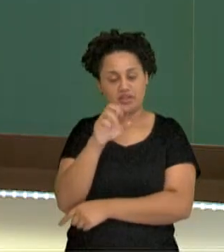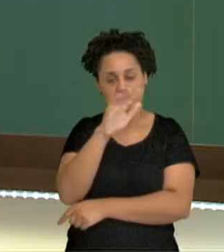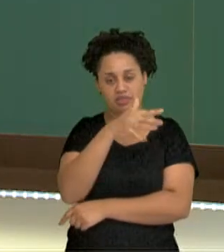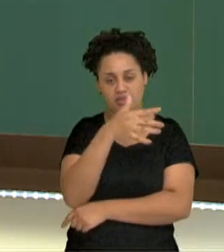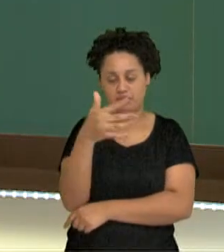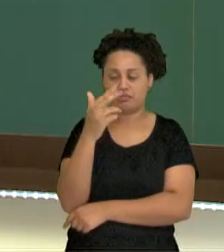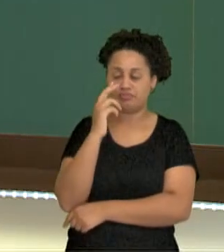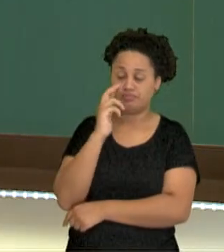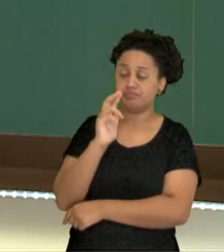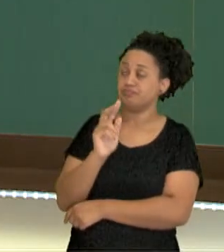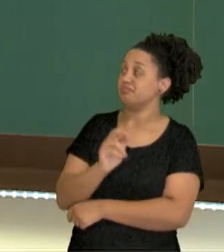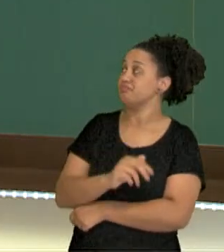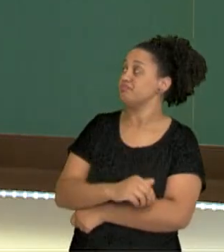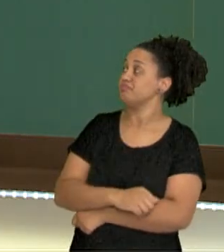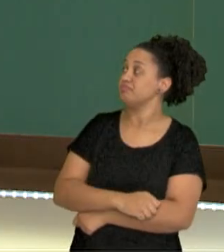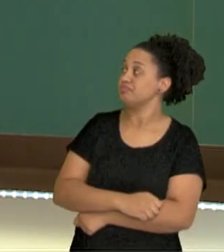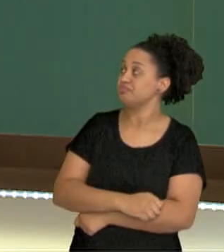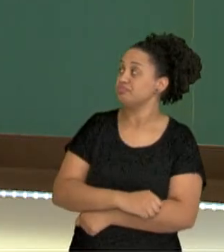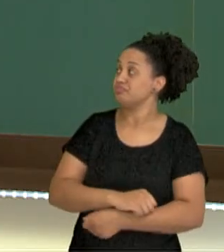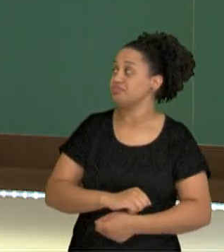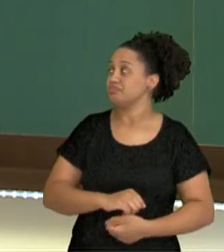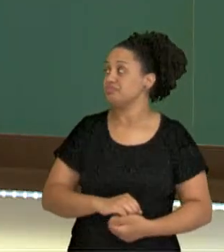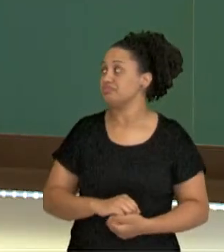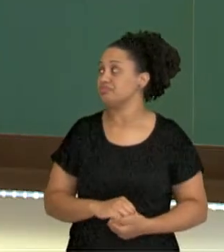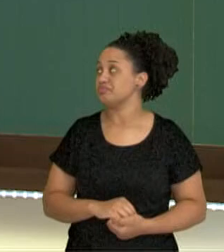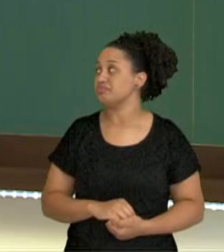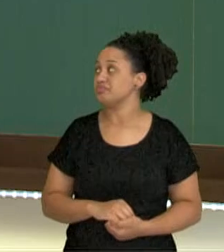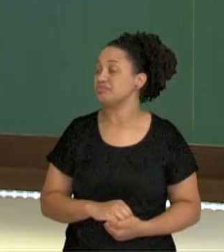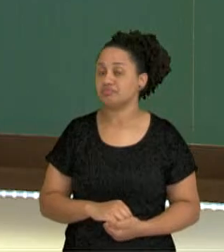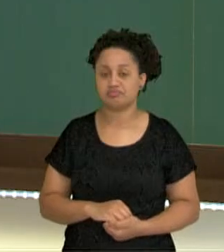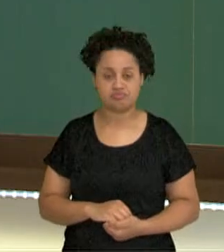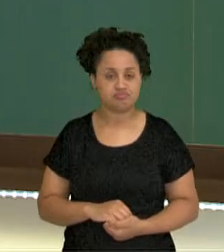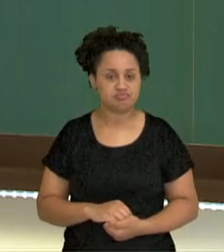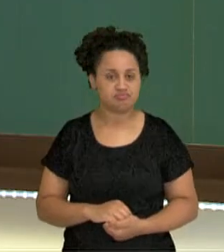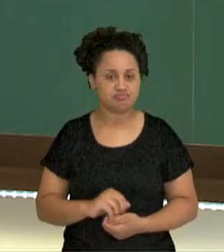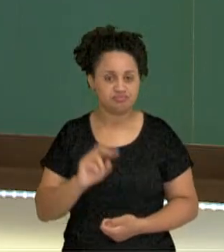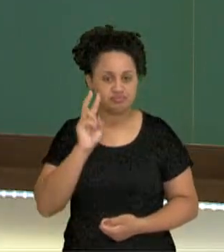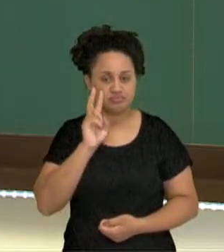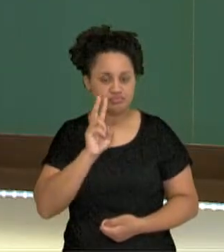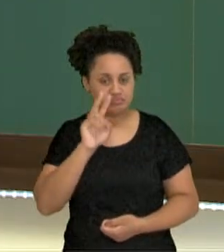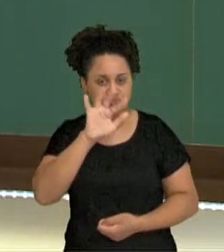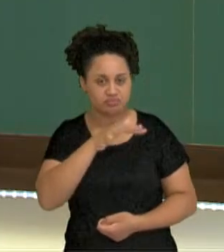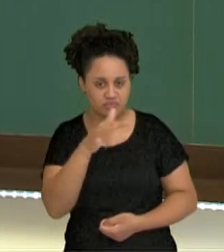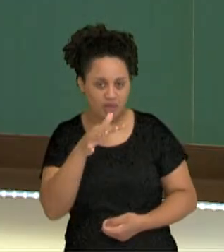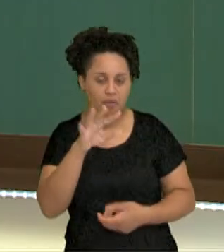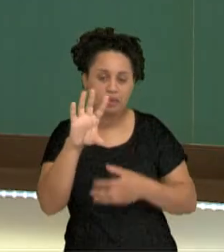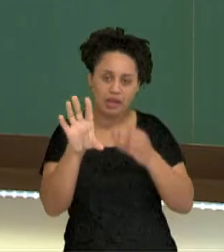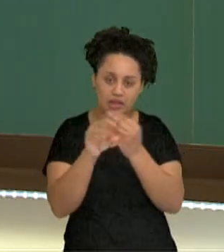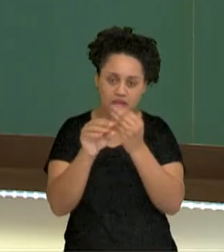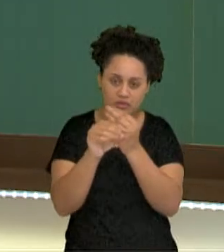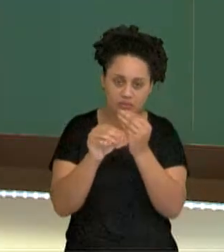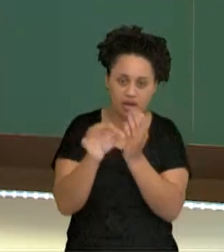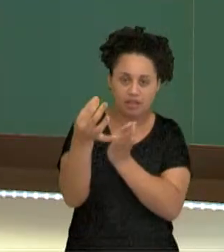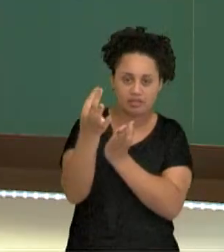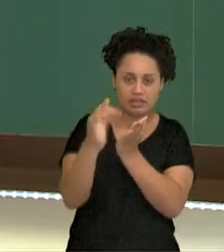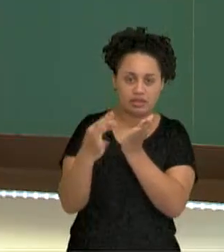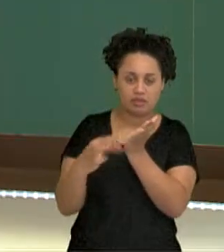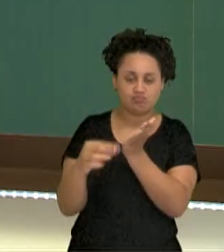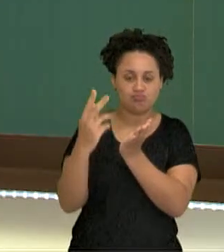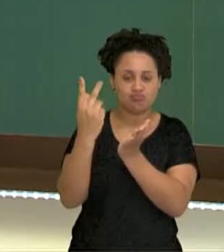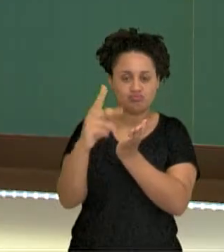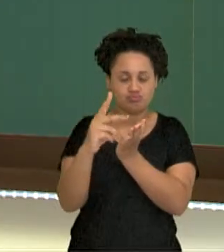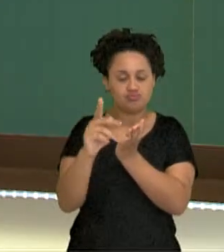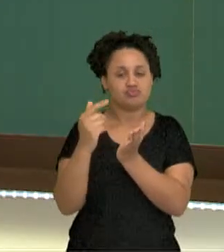ser positiva somente no primeiro e no terceiro quadrante, e negativa no segundo e no quarto quadrante, tá?